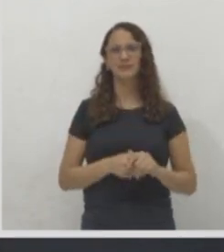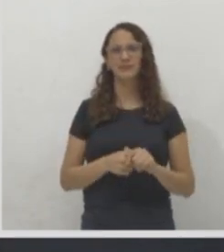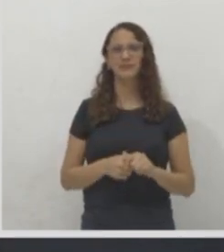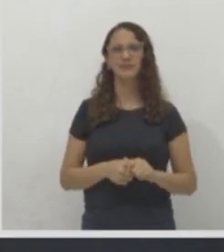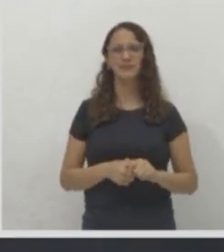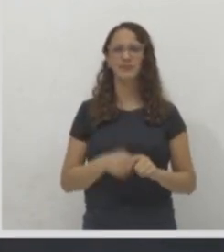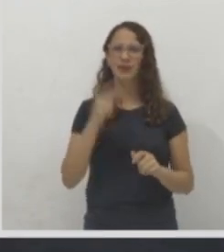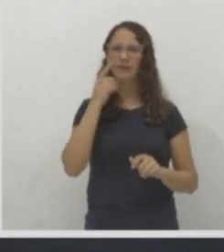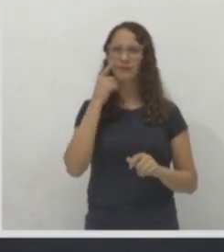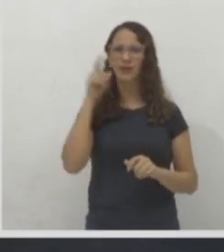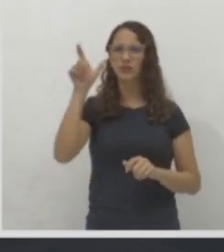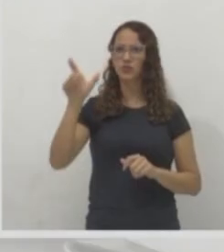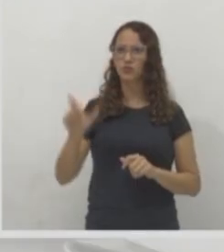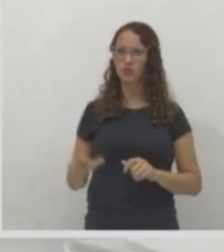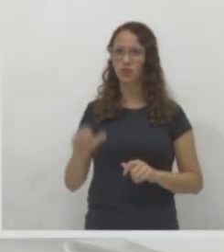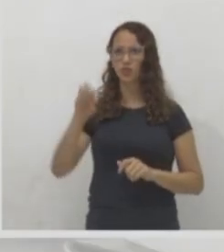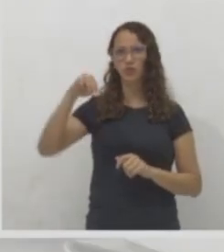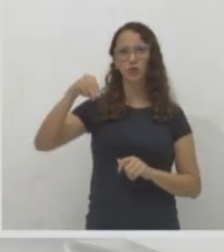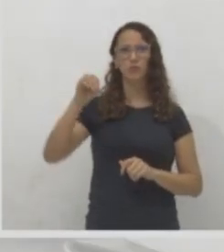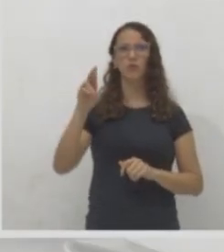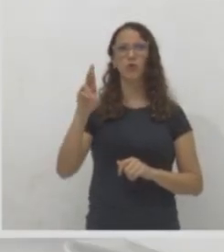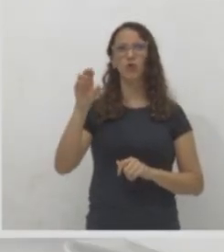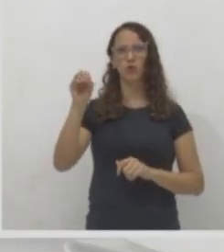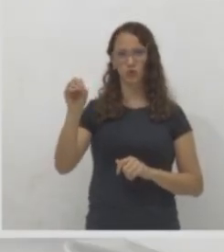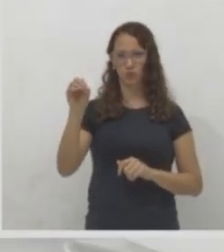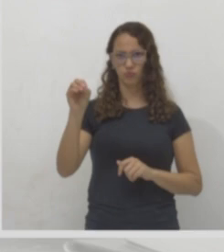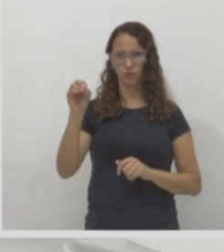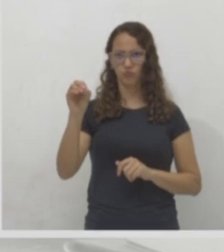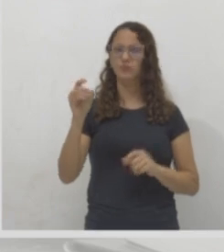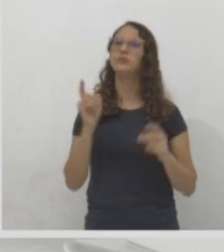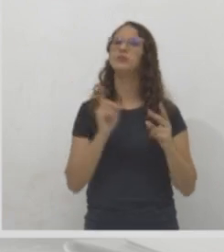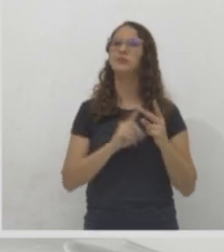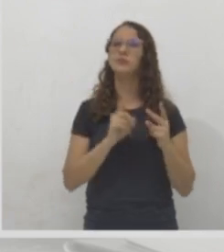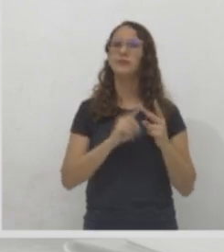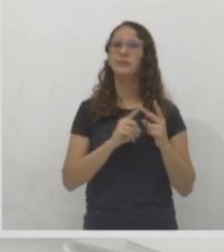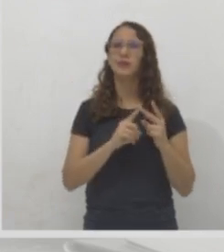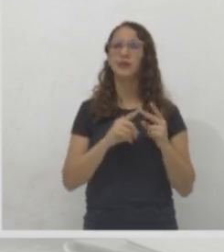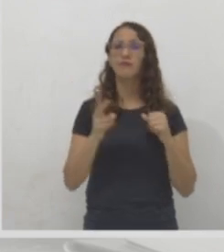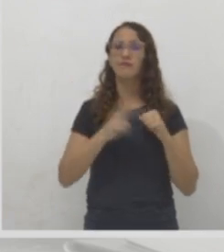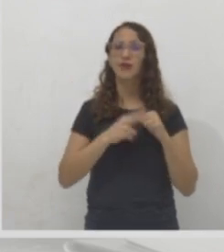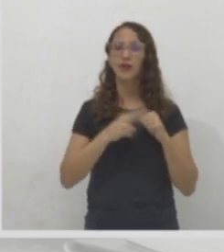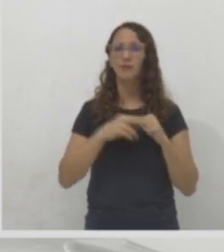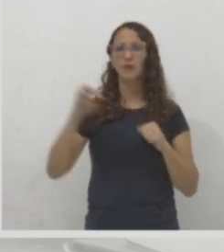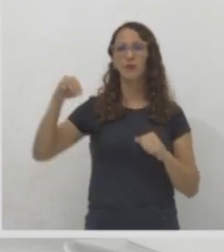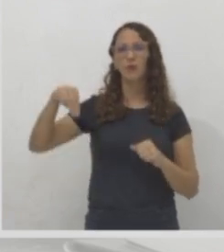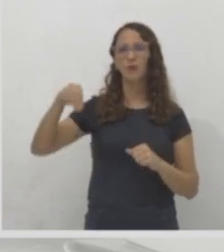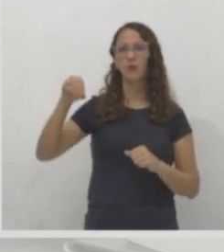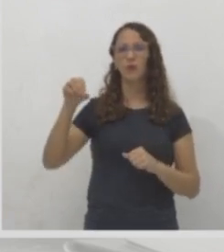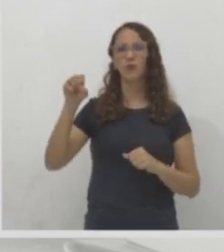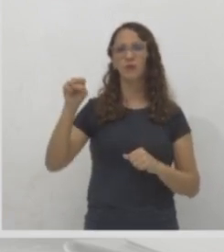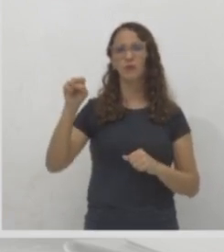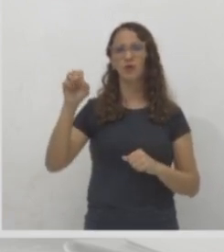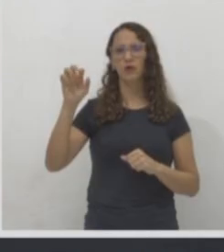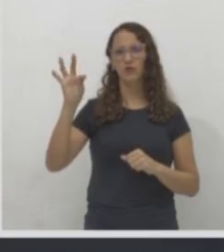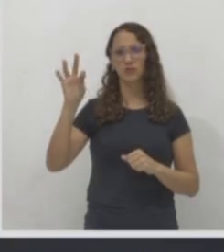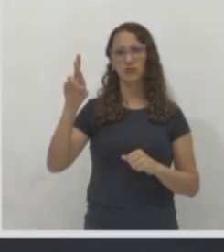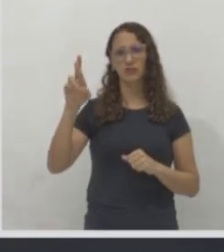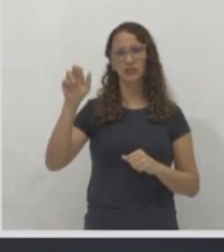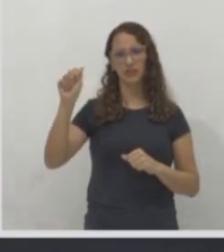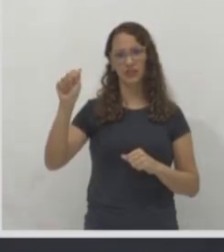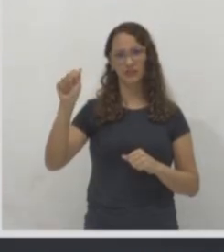verbo? Mostra, verbo mostrar. E aí, então, vamos pensar. Se eu digo para vocês, Moro